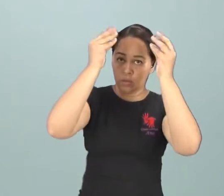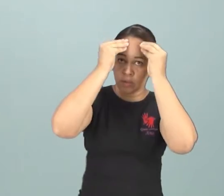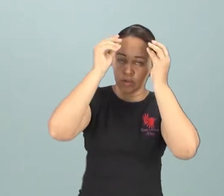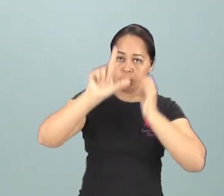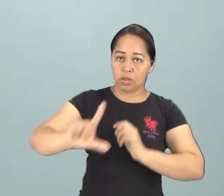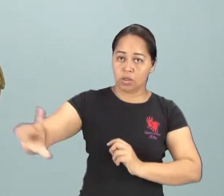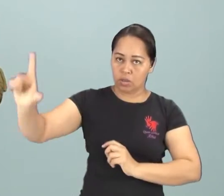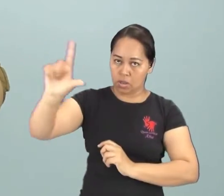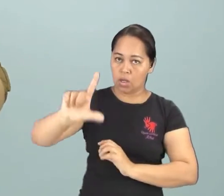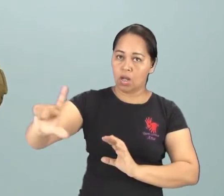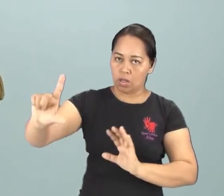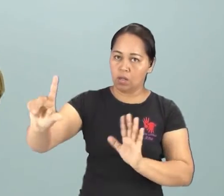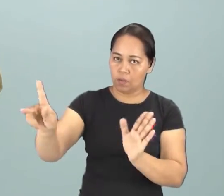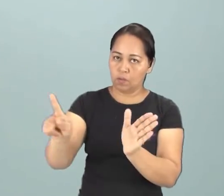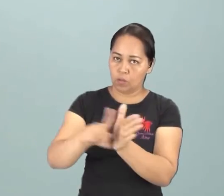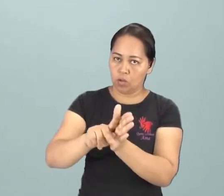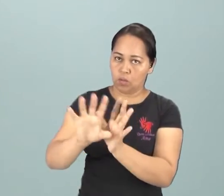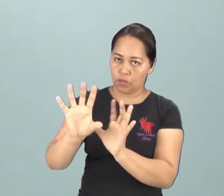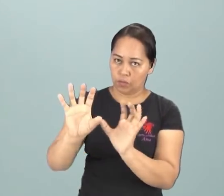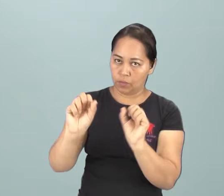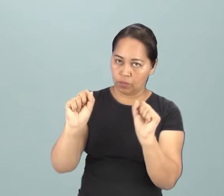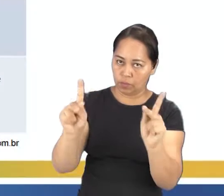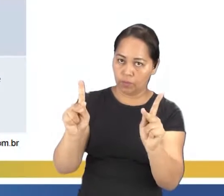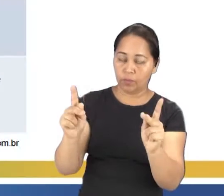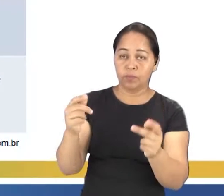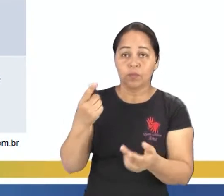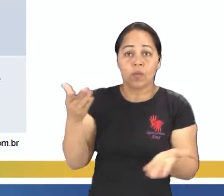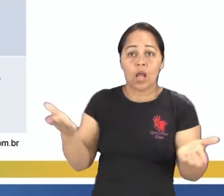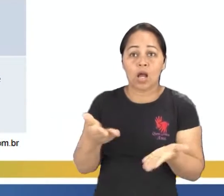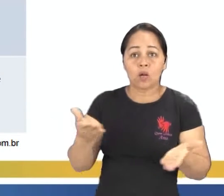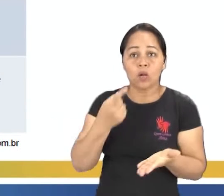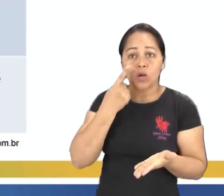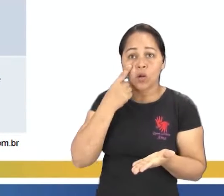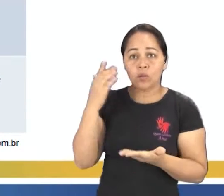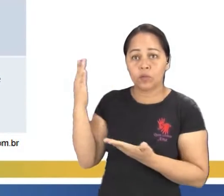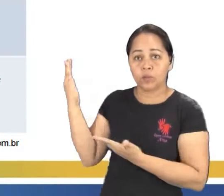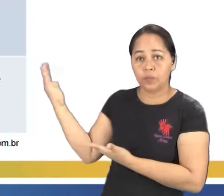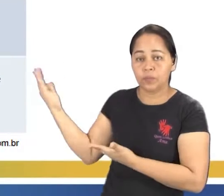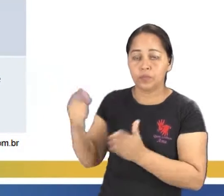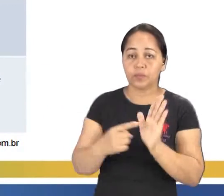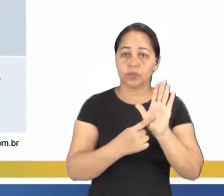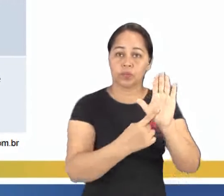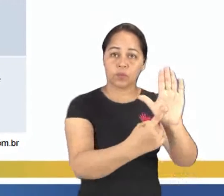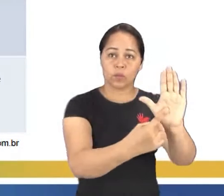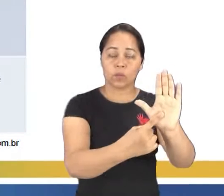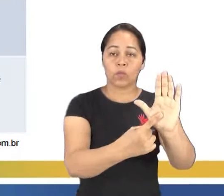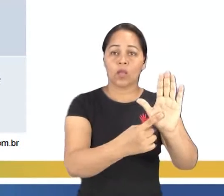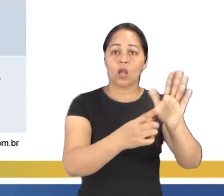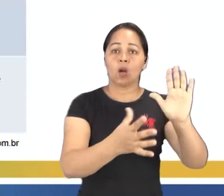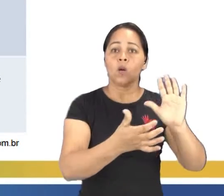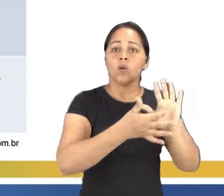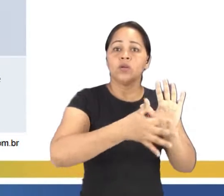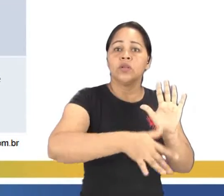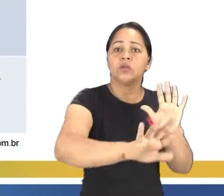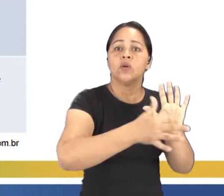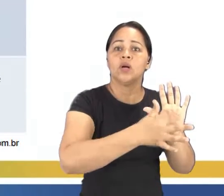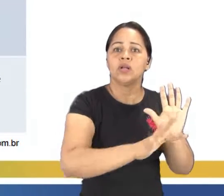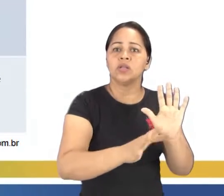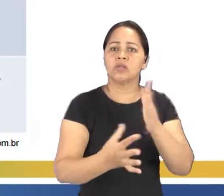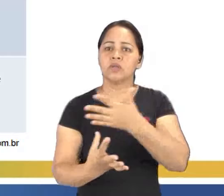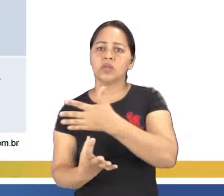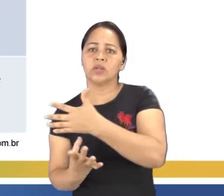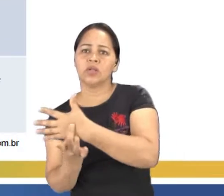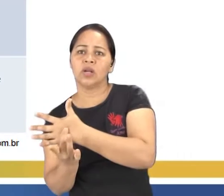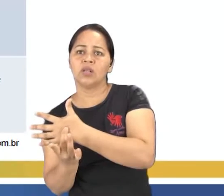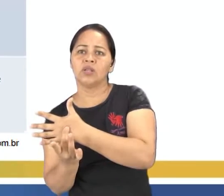claro. Trago para vocês agora aqui um quadro comparativo entre o que era o naturalismo e o realismo, tá bom?